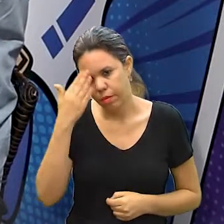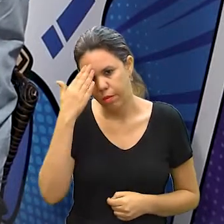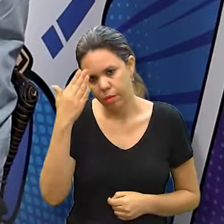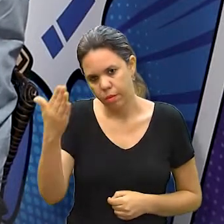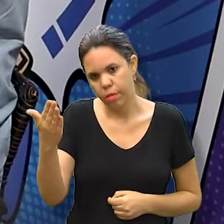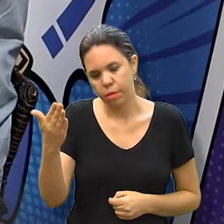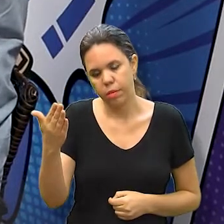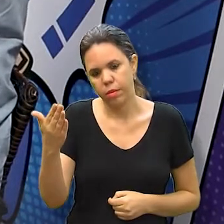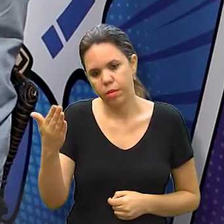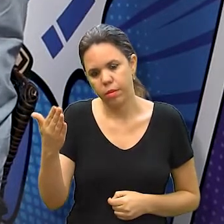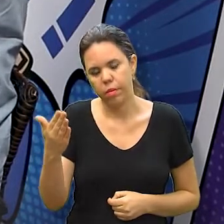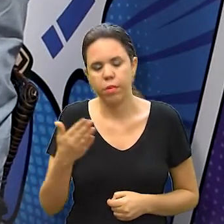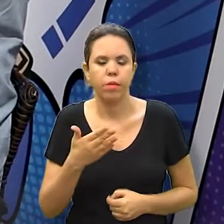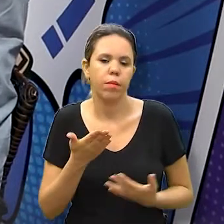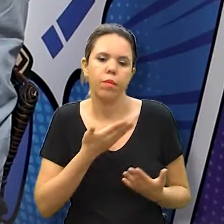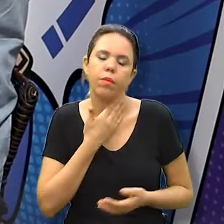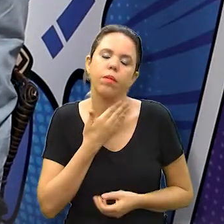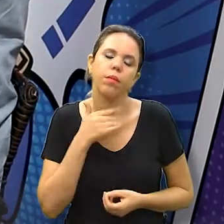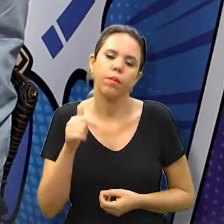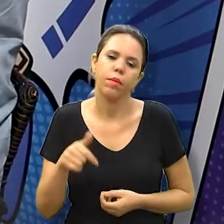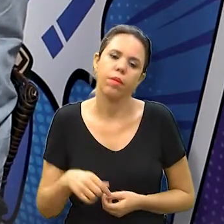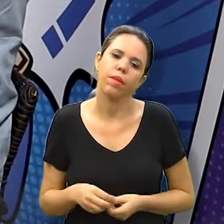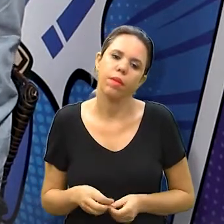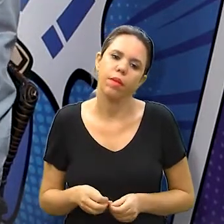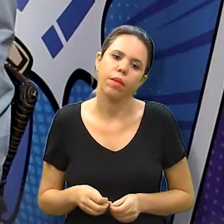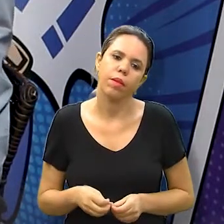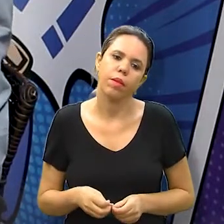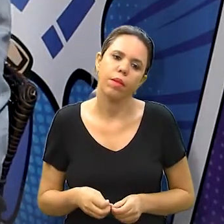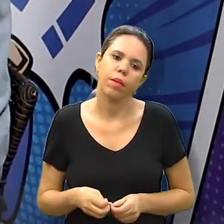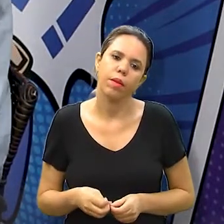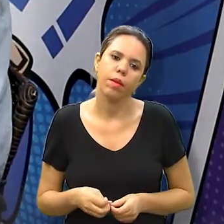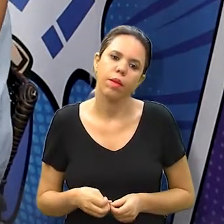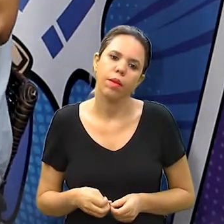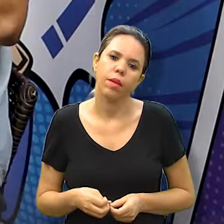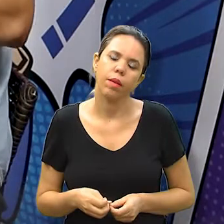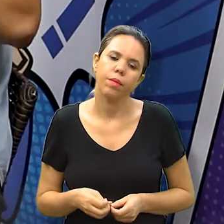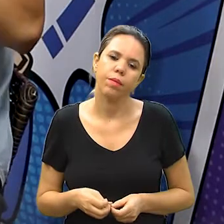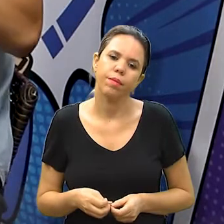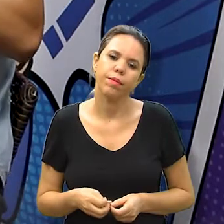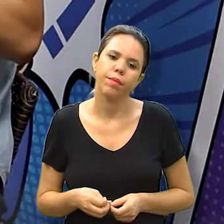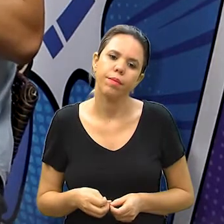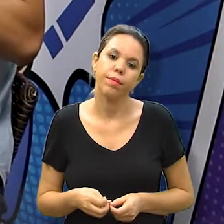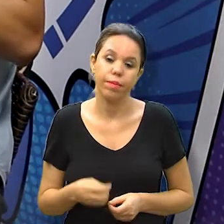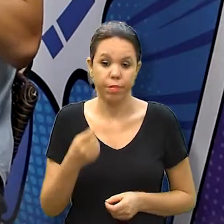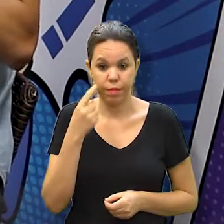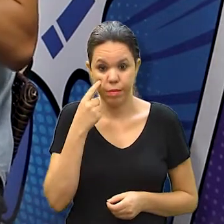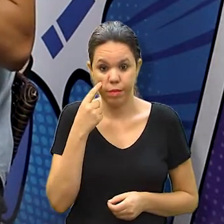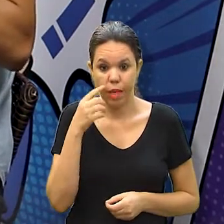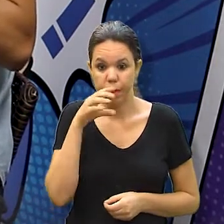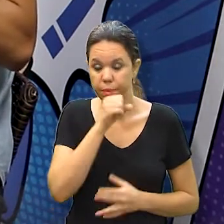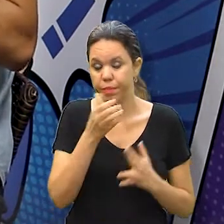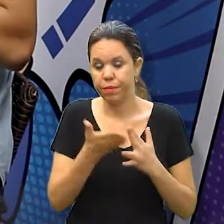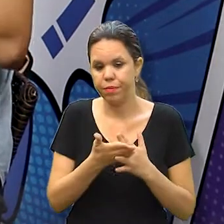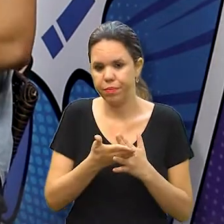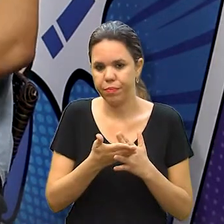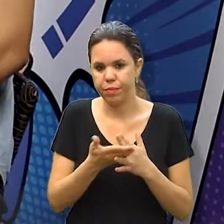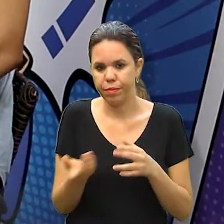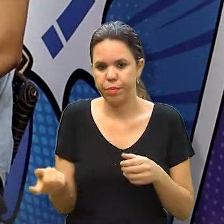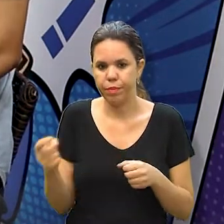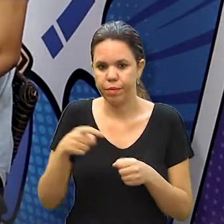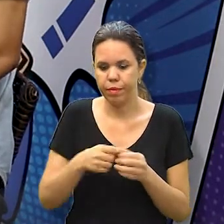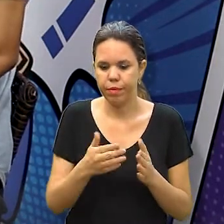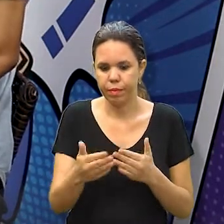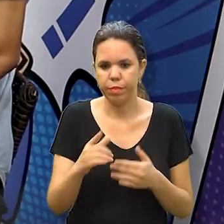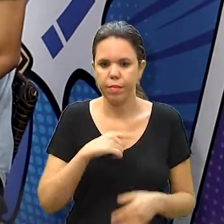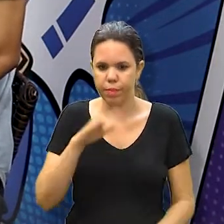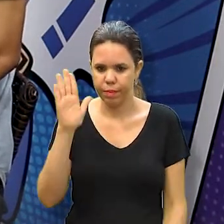muito agradável o nosso papo aqui. Valeu! Olha só, a gente vai para um rápido intervalo e no